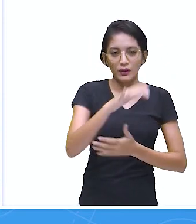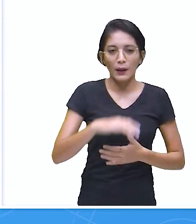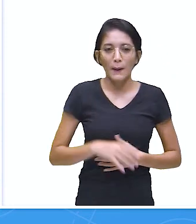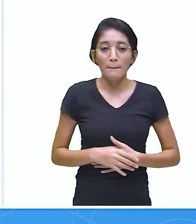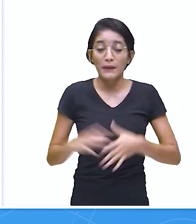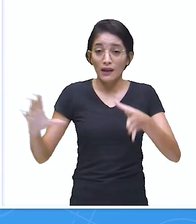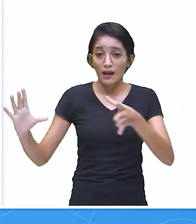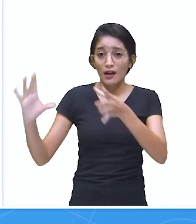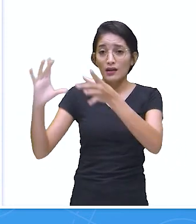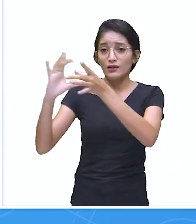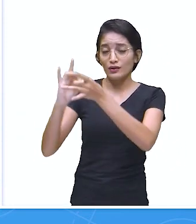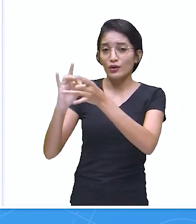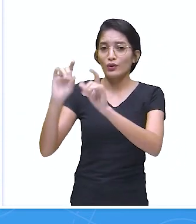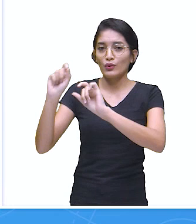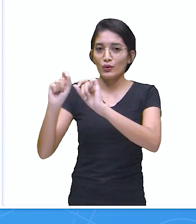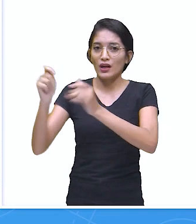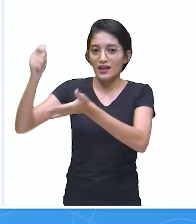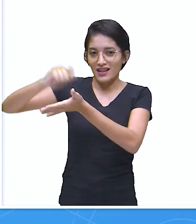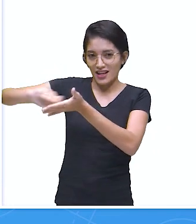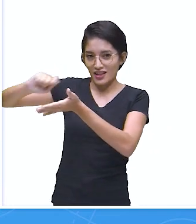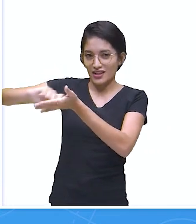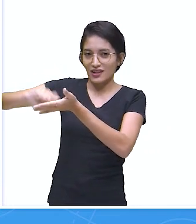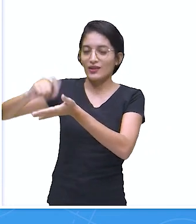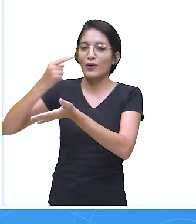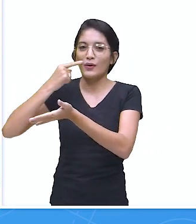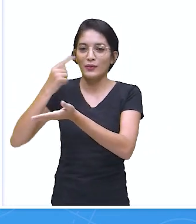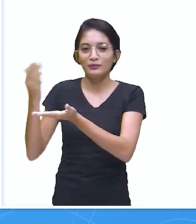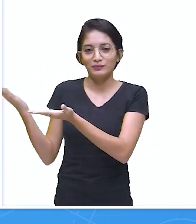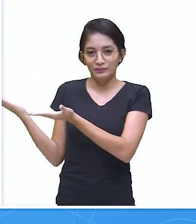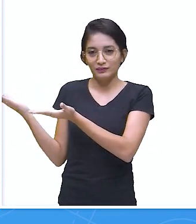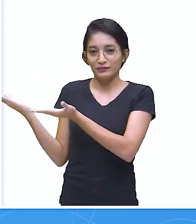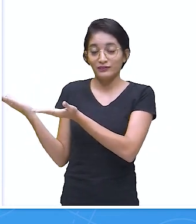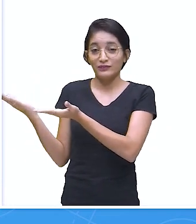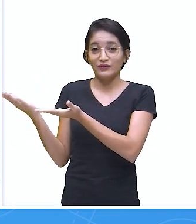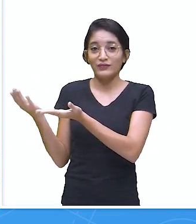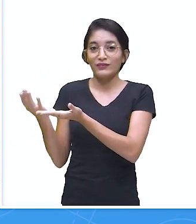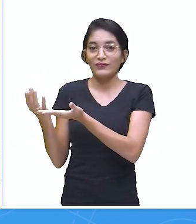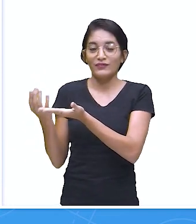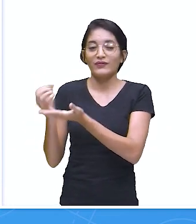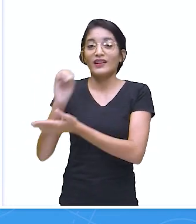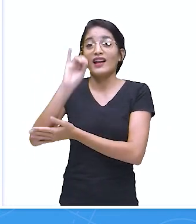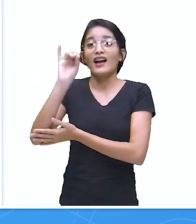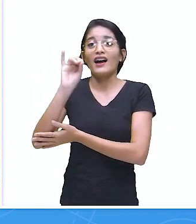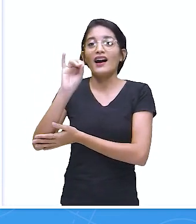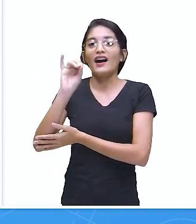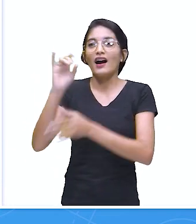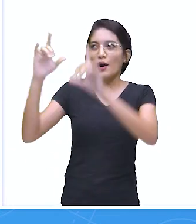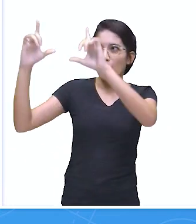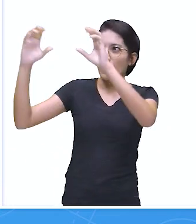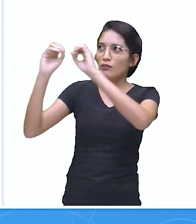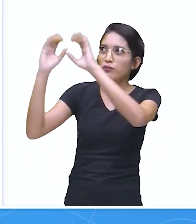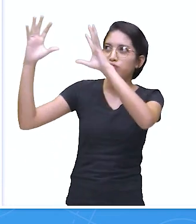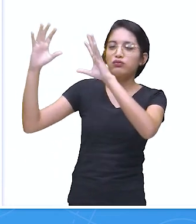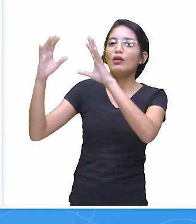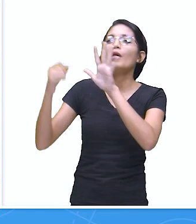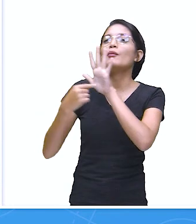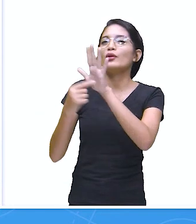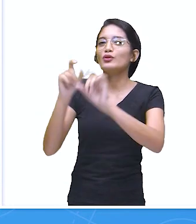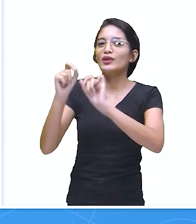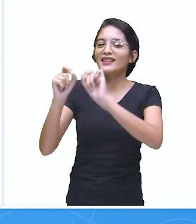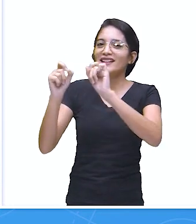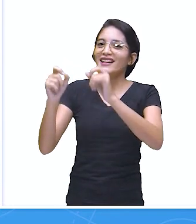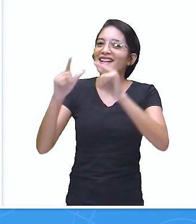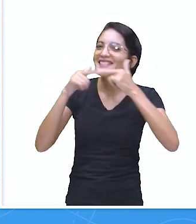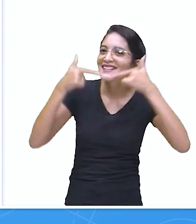associada à linguagem verbal. Olha aqui a linguagem verbal. Sorria para selfie, diz aí os profissionais de saúde. E o que